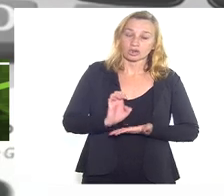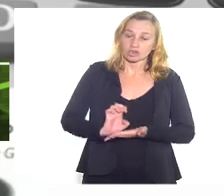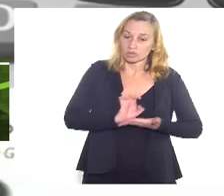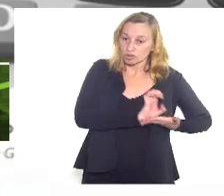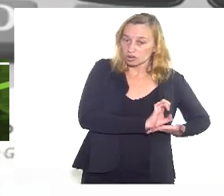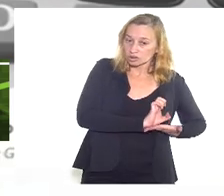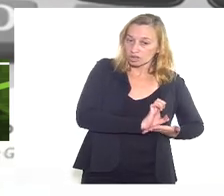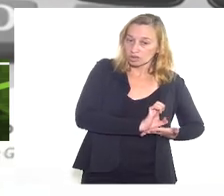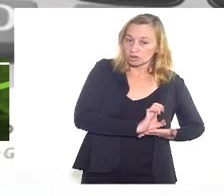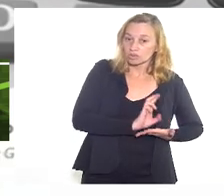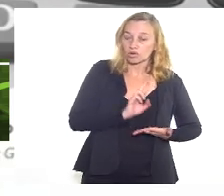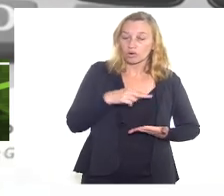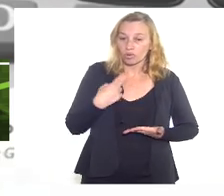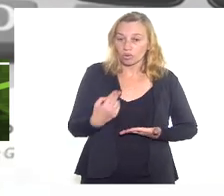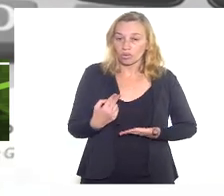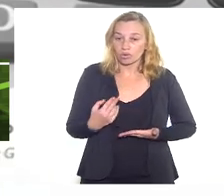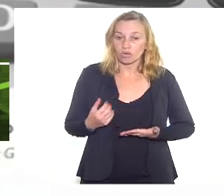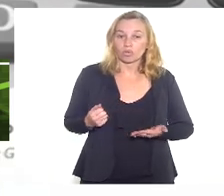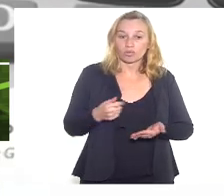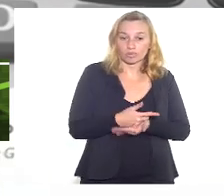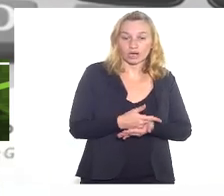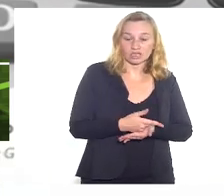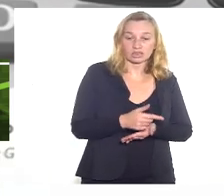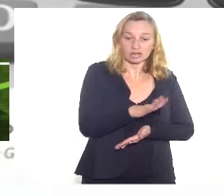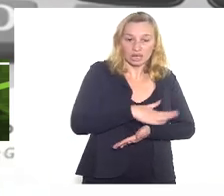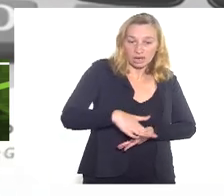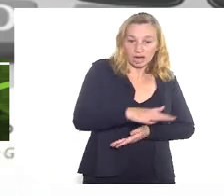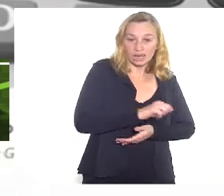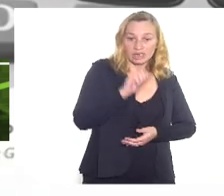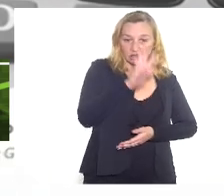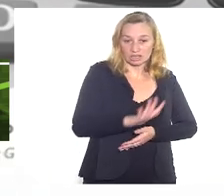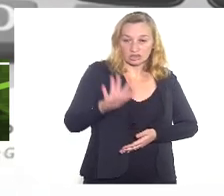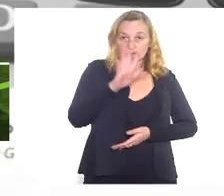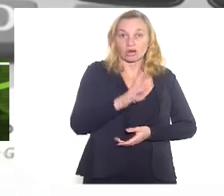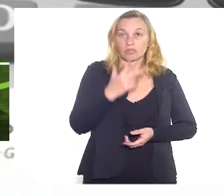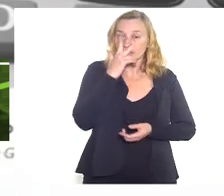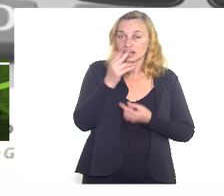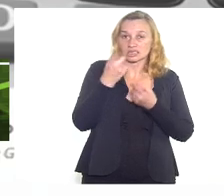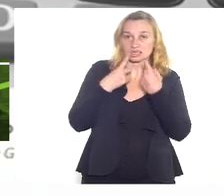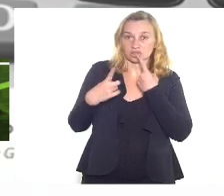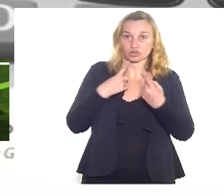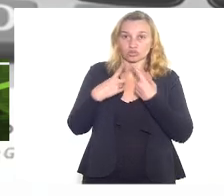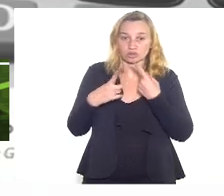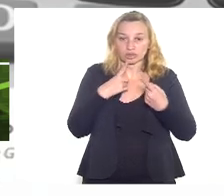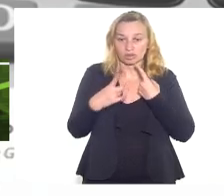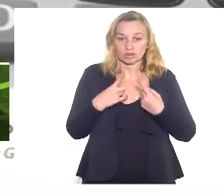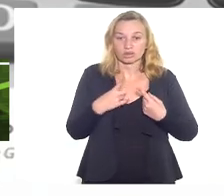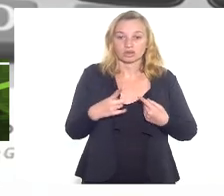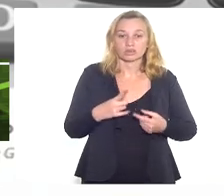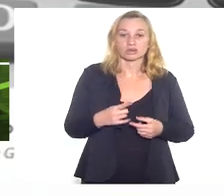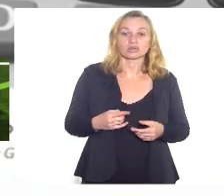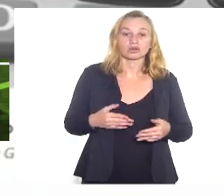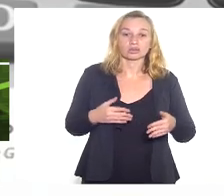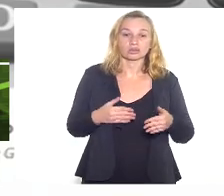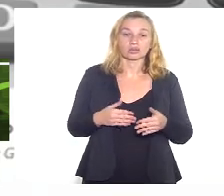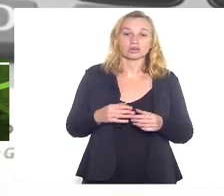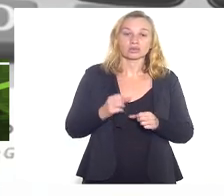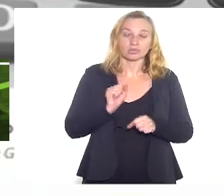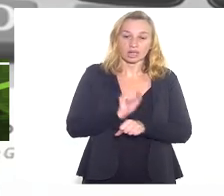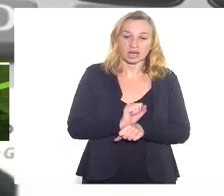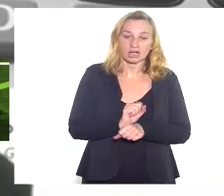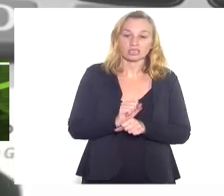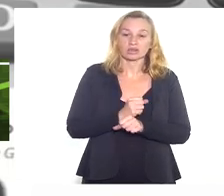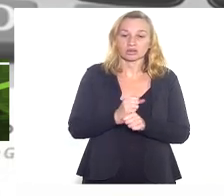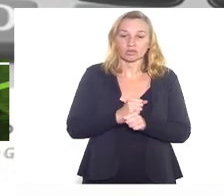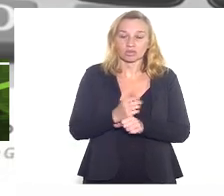eles adquiridos no mercado nacional. Nos parece que essa discussão, ela travada no ano passado e com